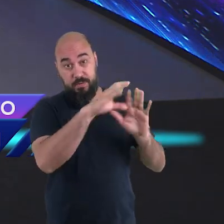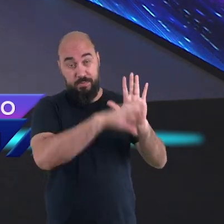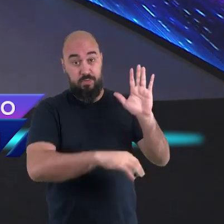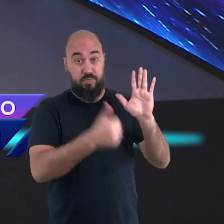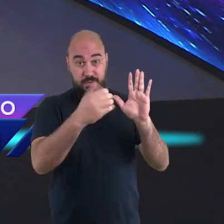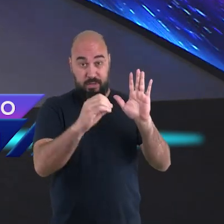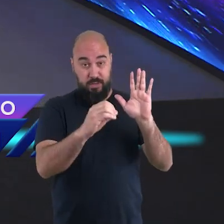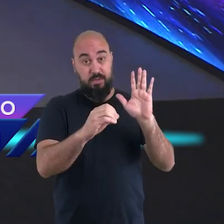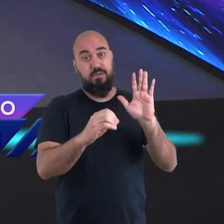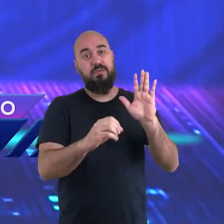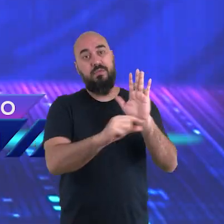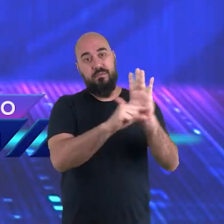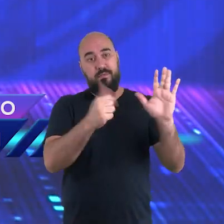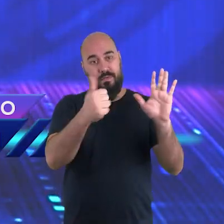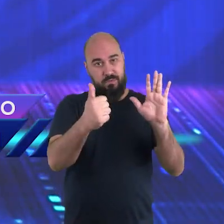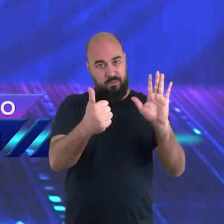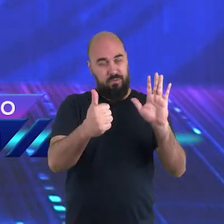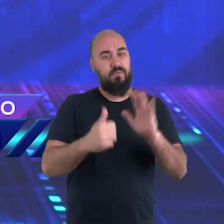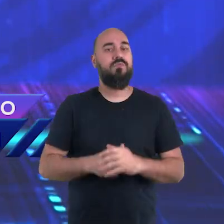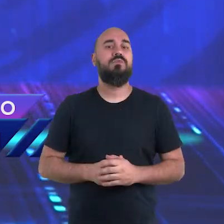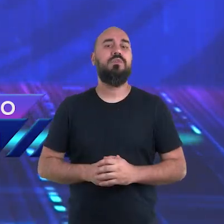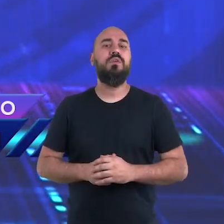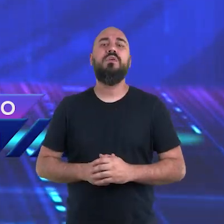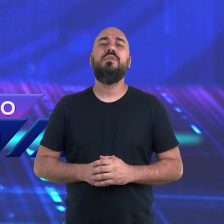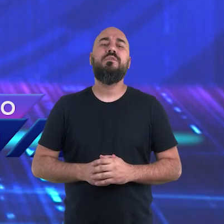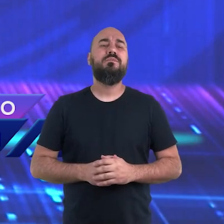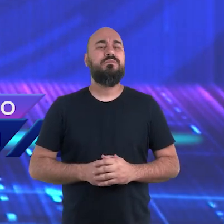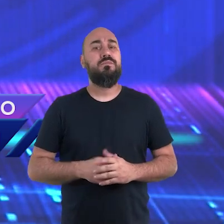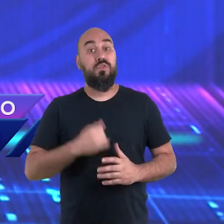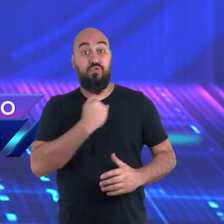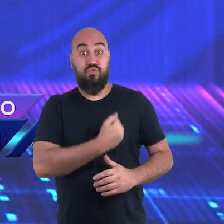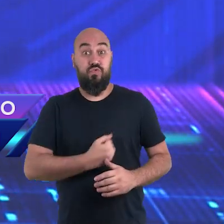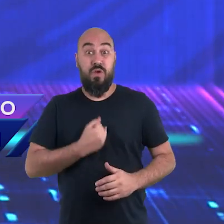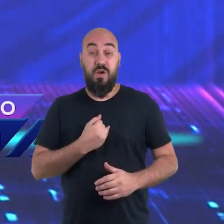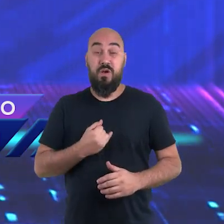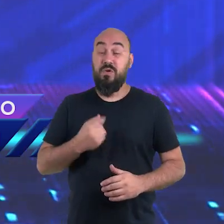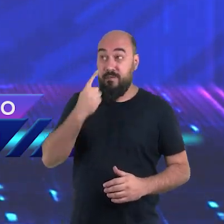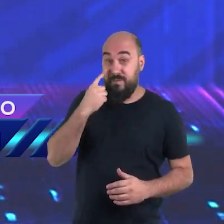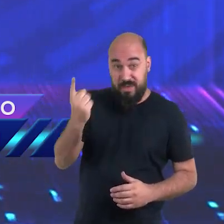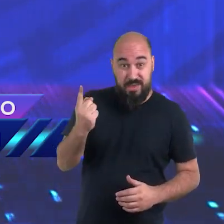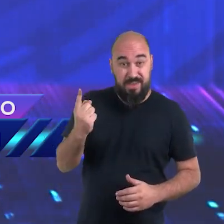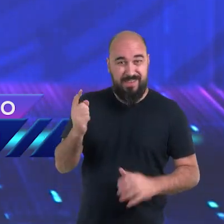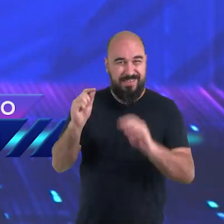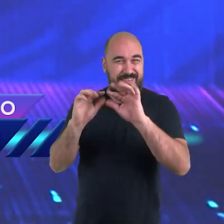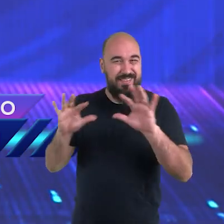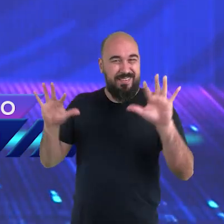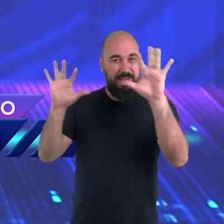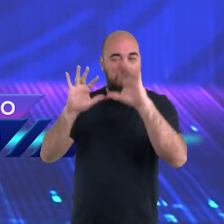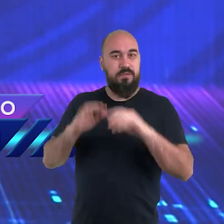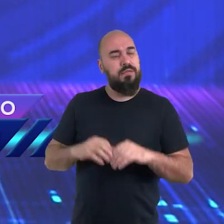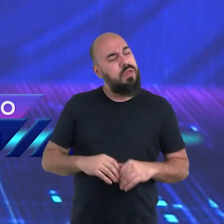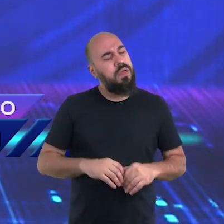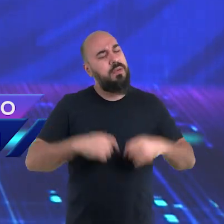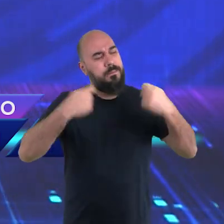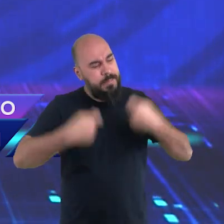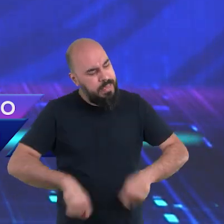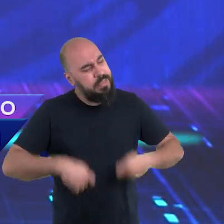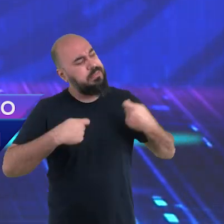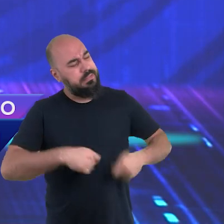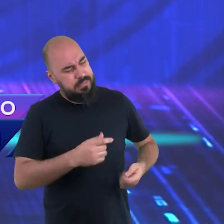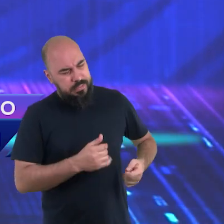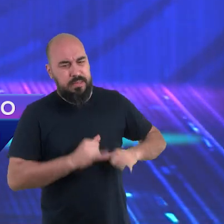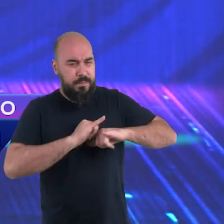assim, a palavra a João: então me disseram, é necessário que ainda